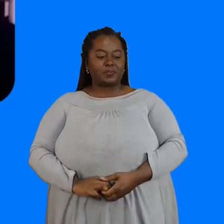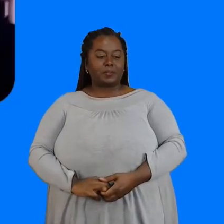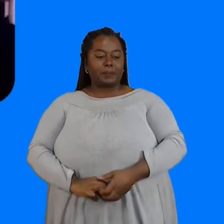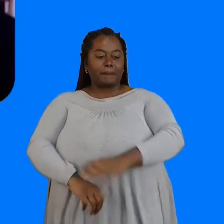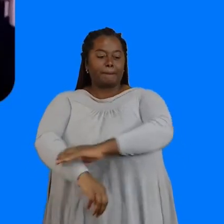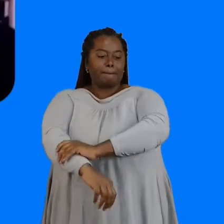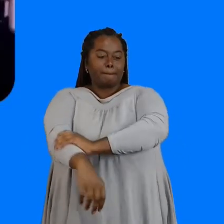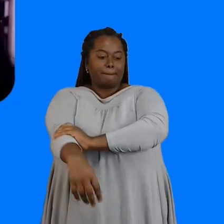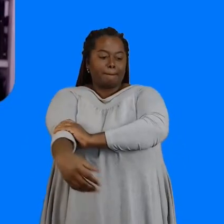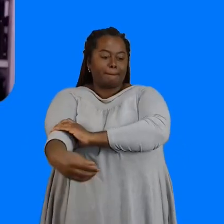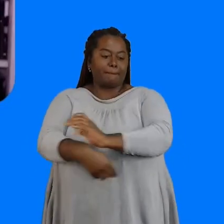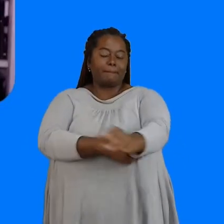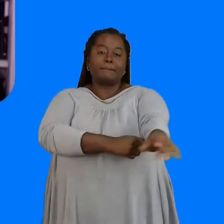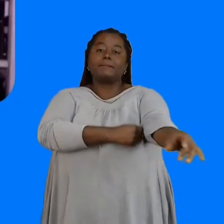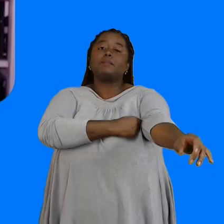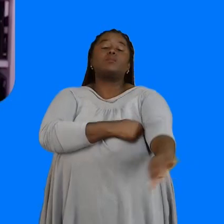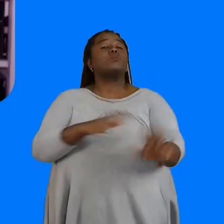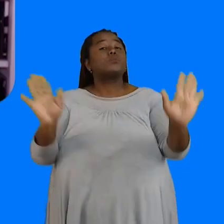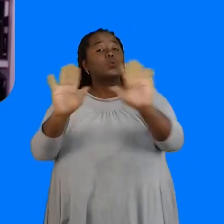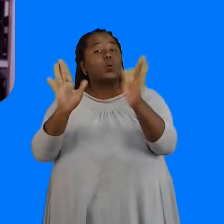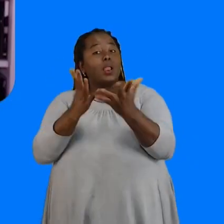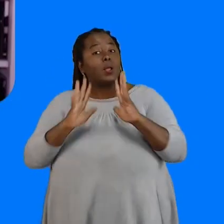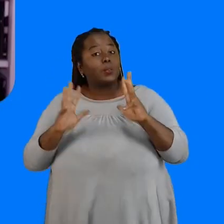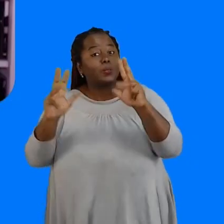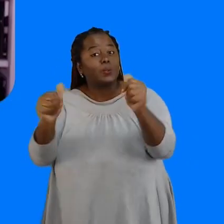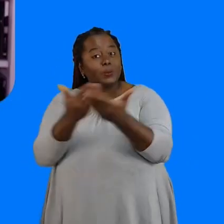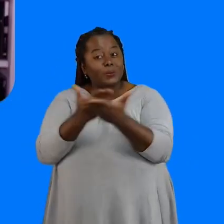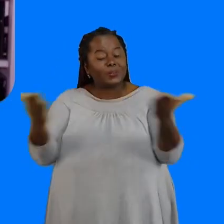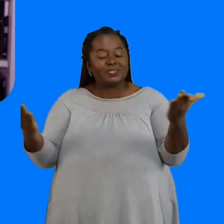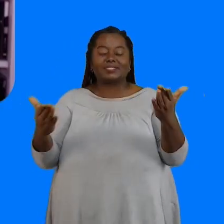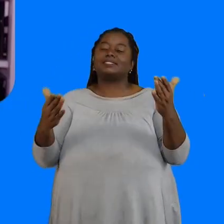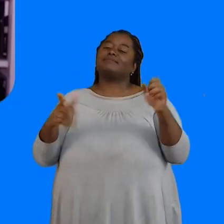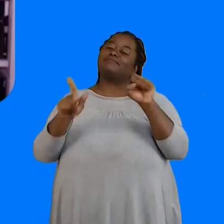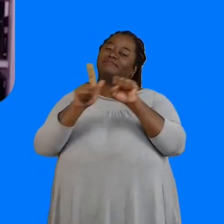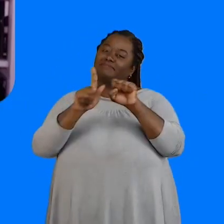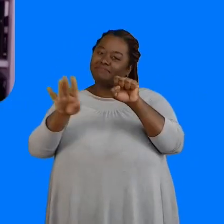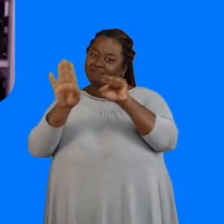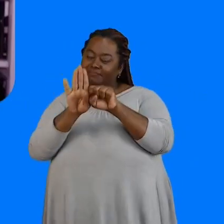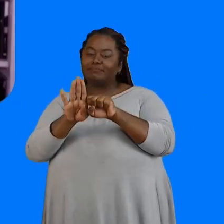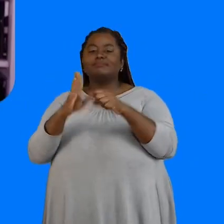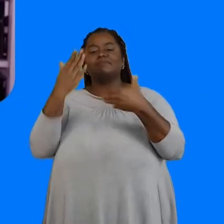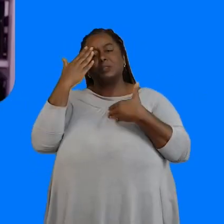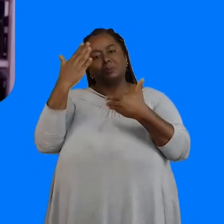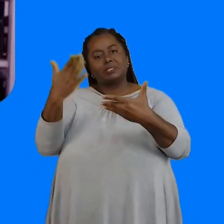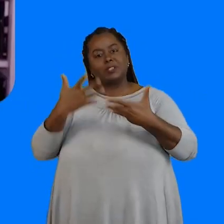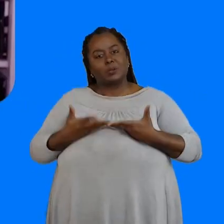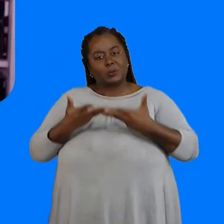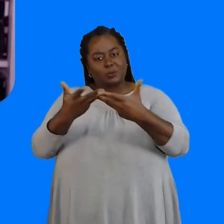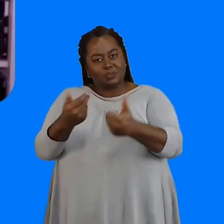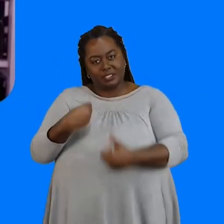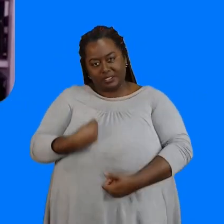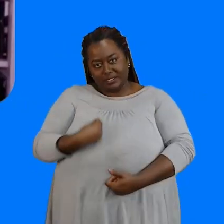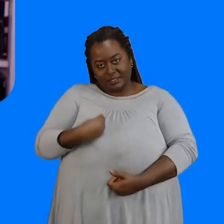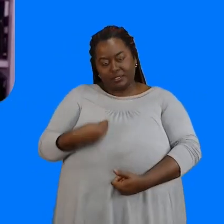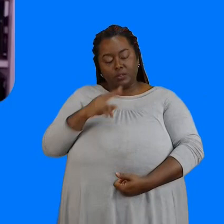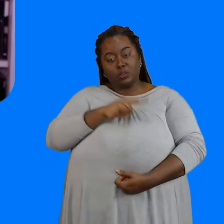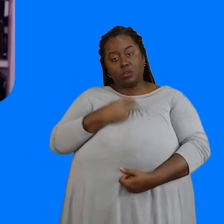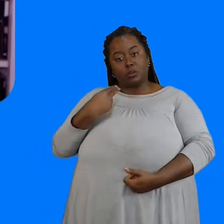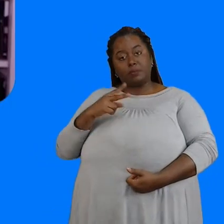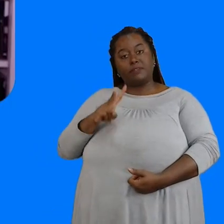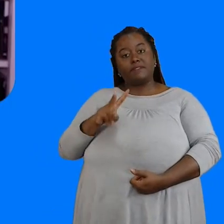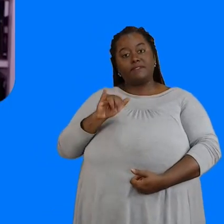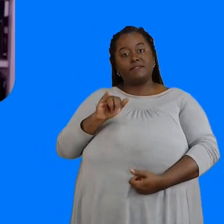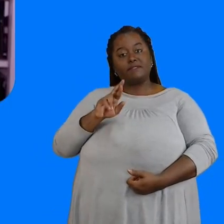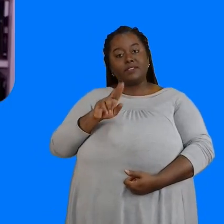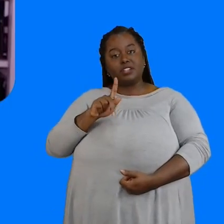Então, olá a todos, Social Good Brasil, obrigado pelo convite de estar aqui. Meu nome é Virgílio Varela, eu